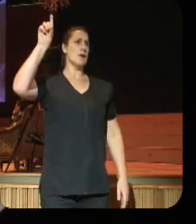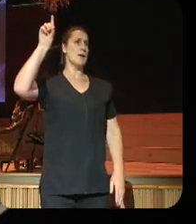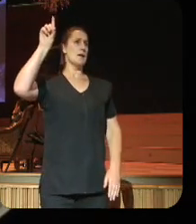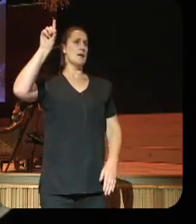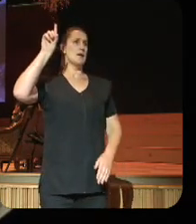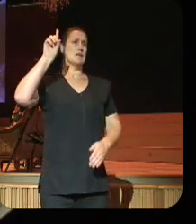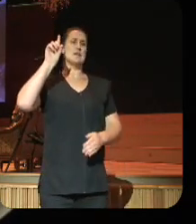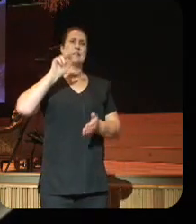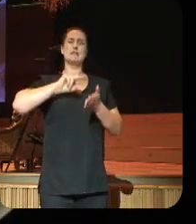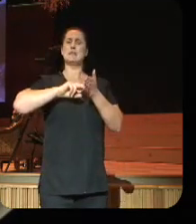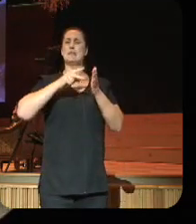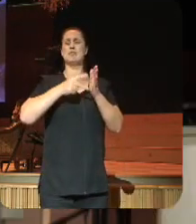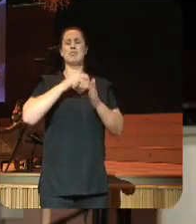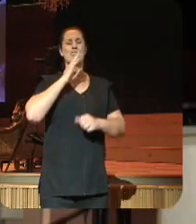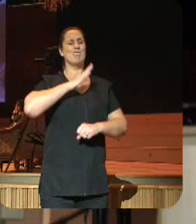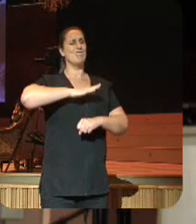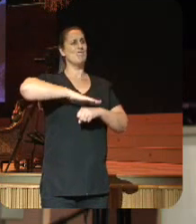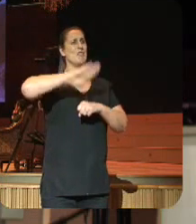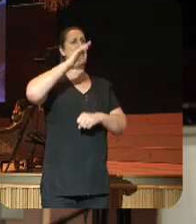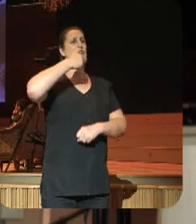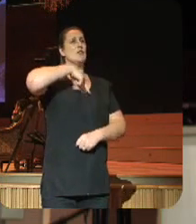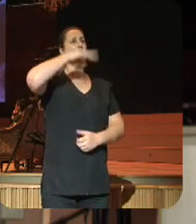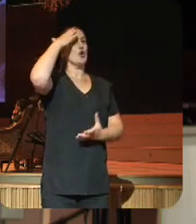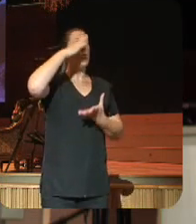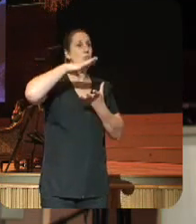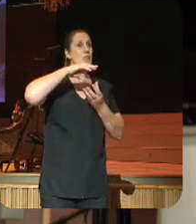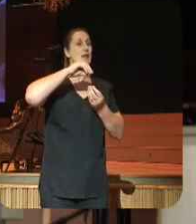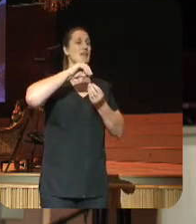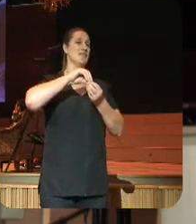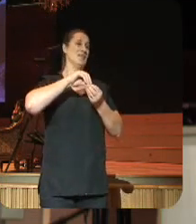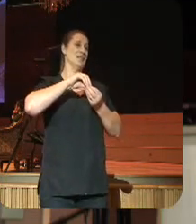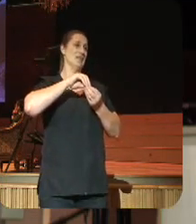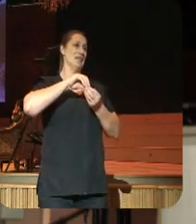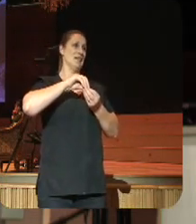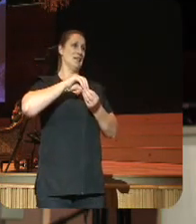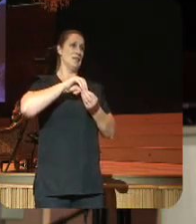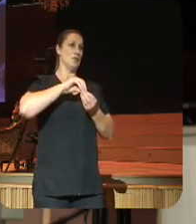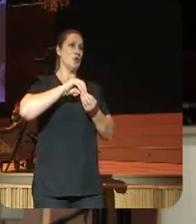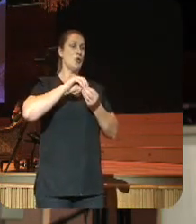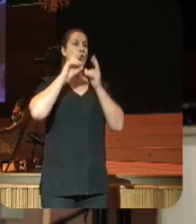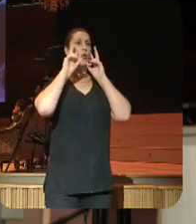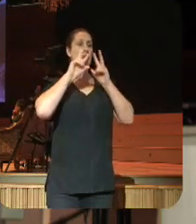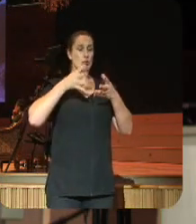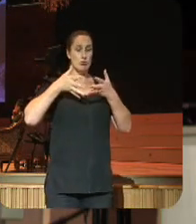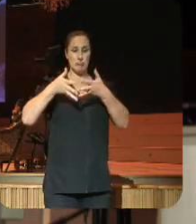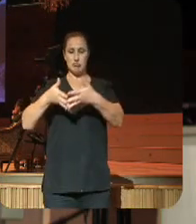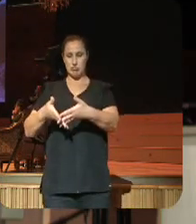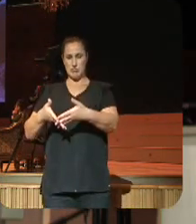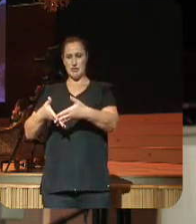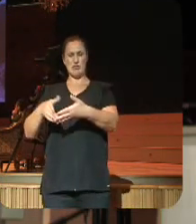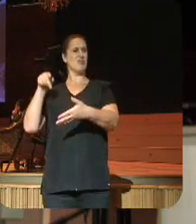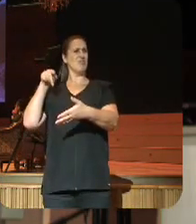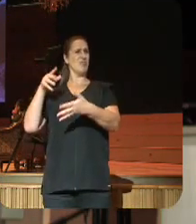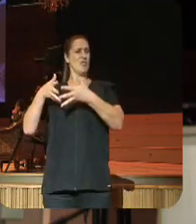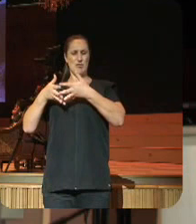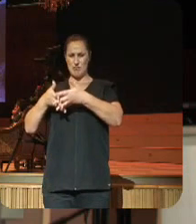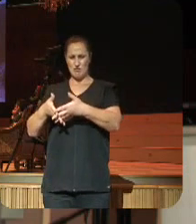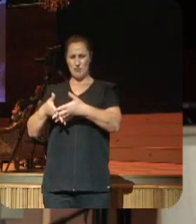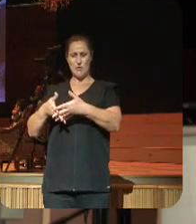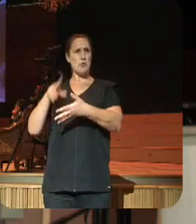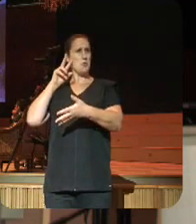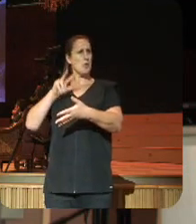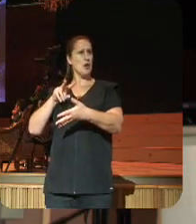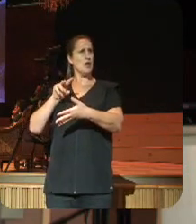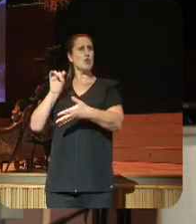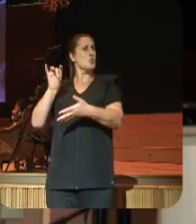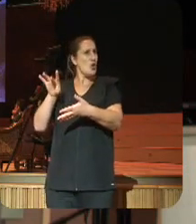do que às vezes a gente consegue compreender olhando para o presépio, e a manjedoura, e